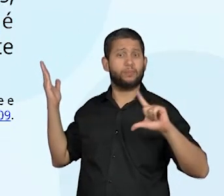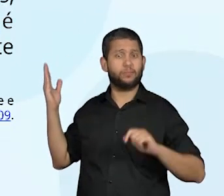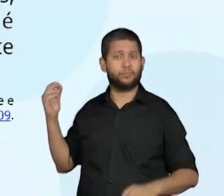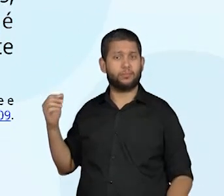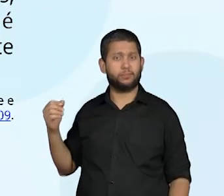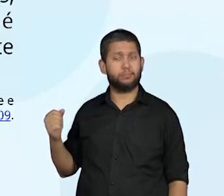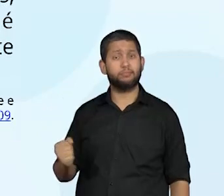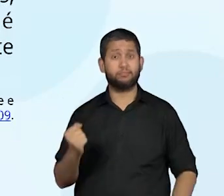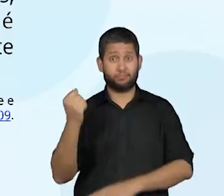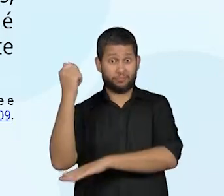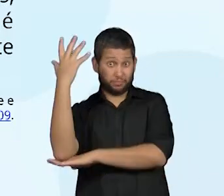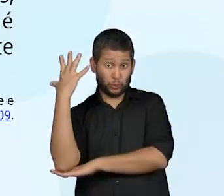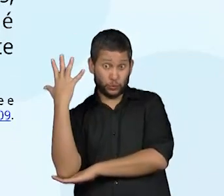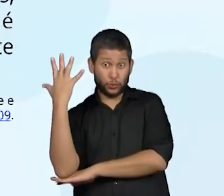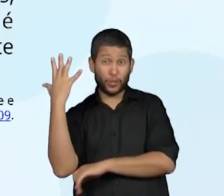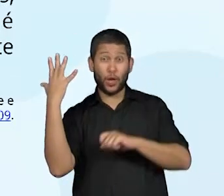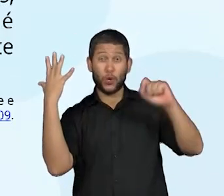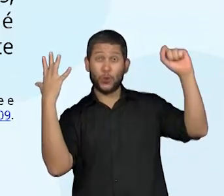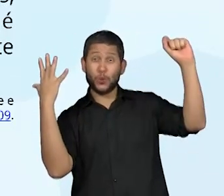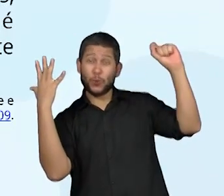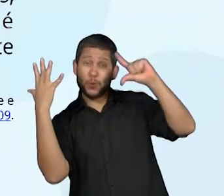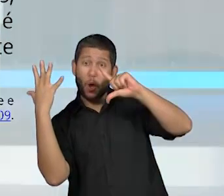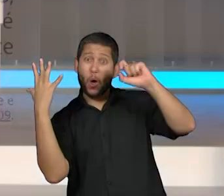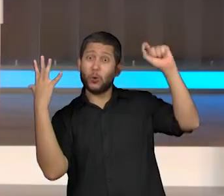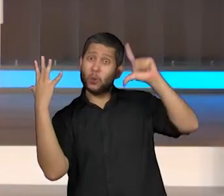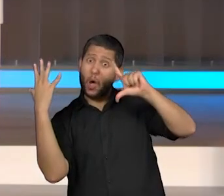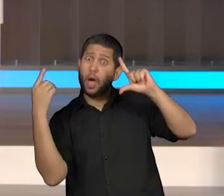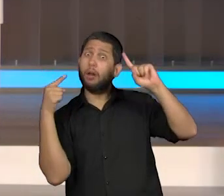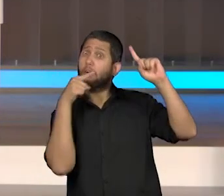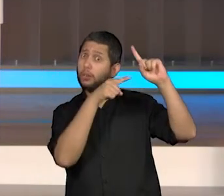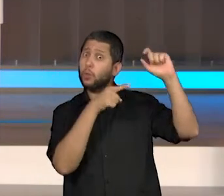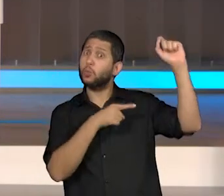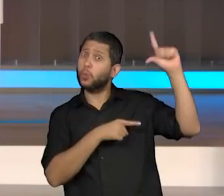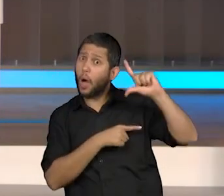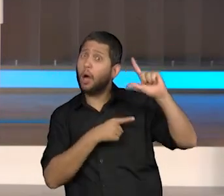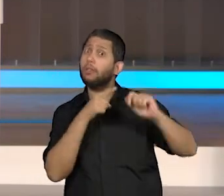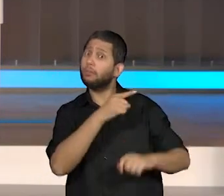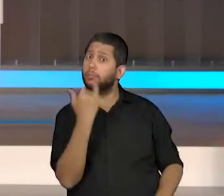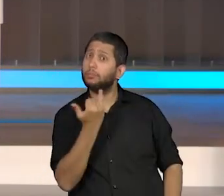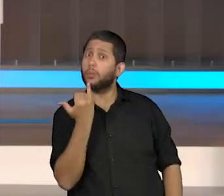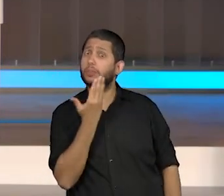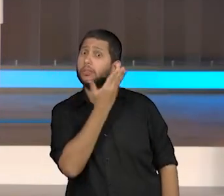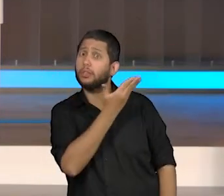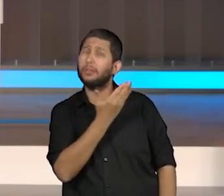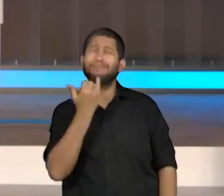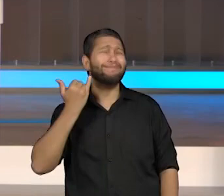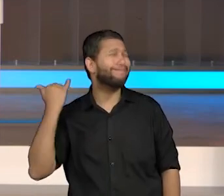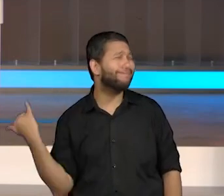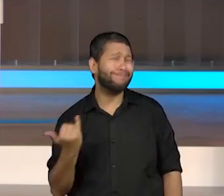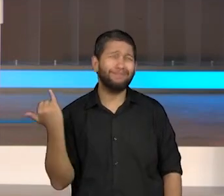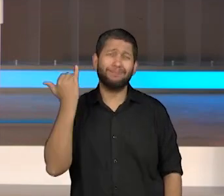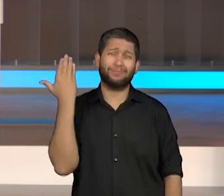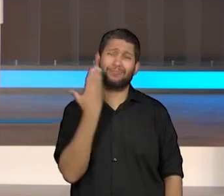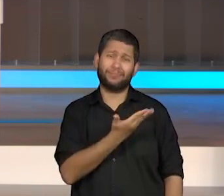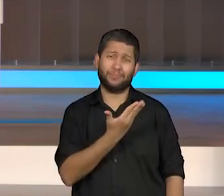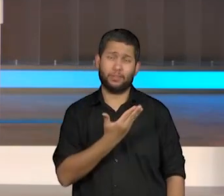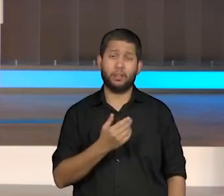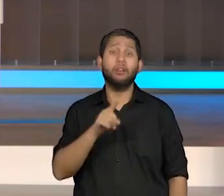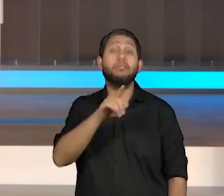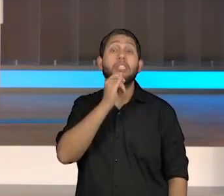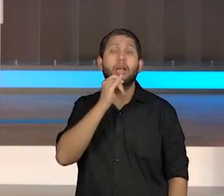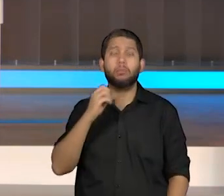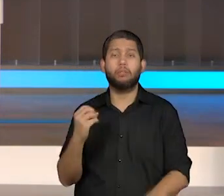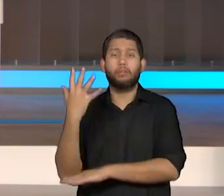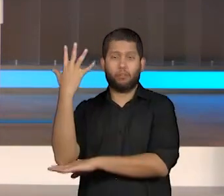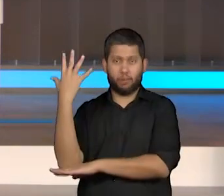água para a plantinha, se ela não receber luz do sol, ela também não vai conseguir produzir o seu próprio alimento. Por isso que a